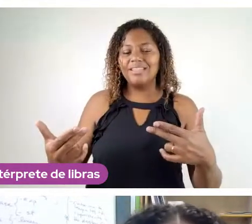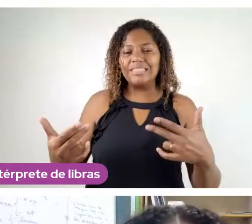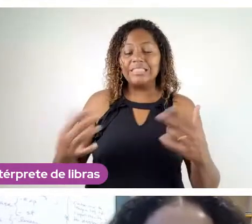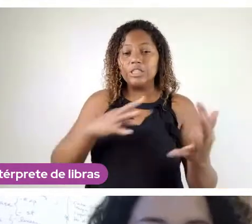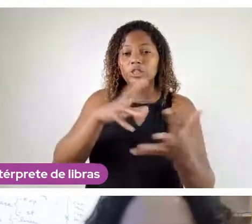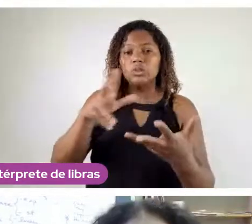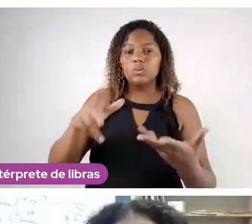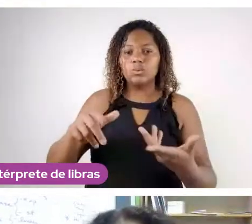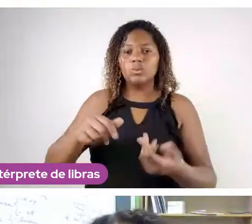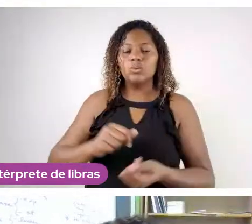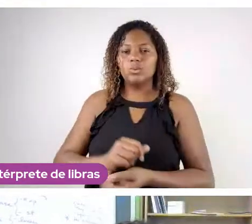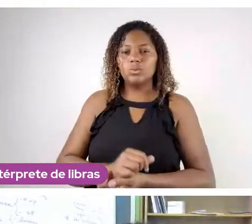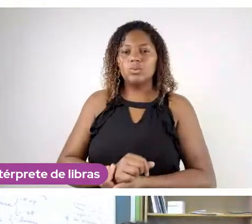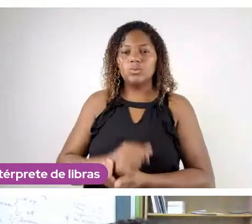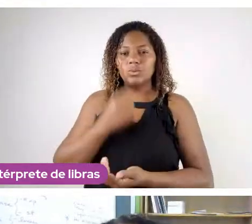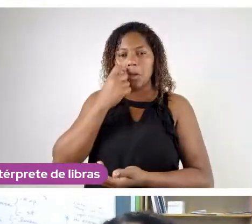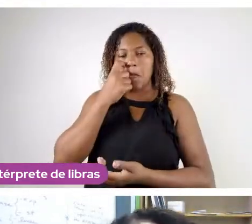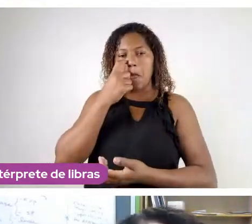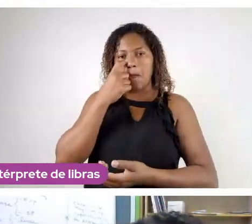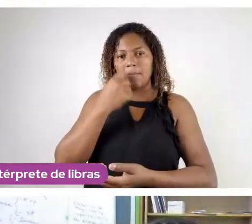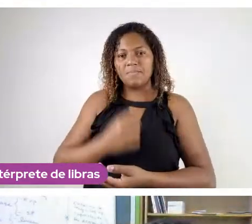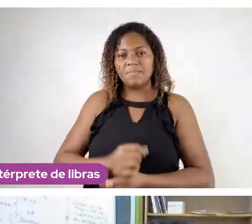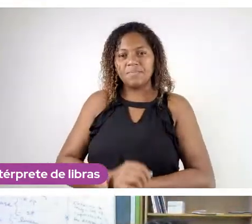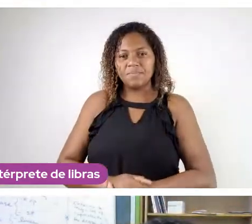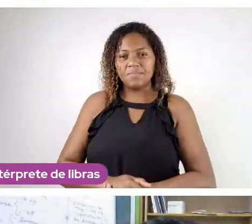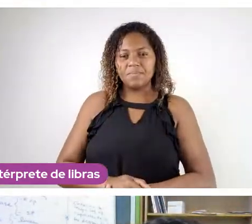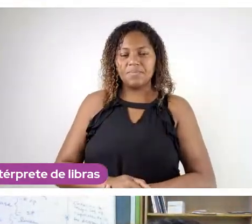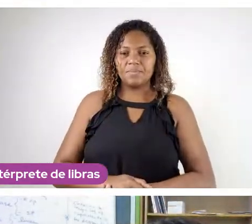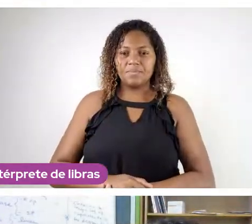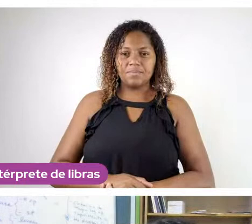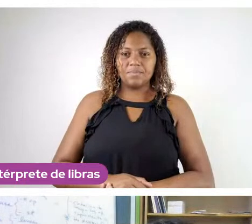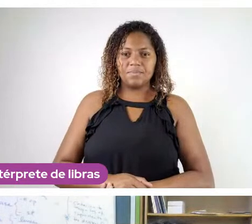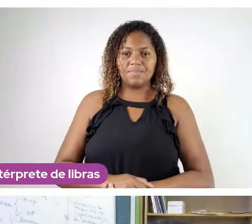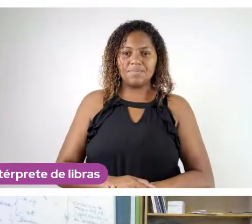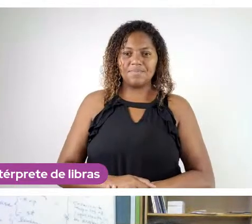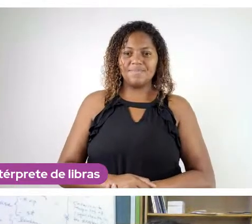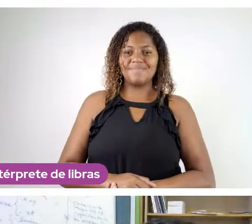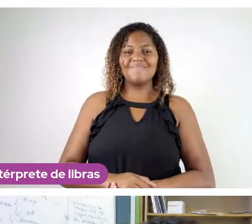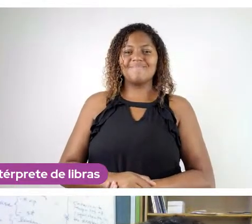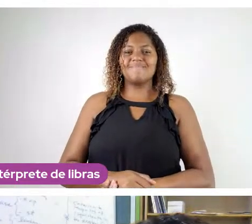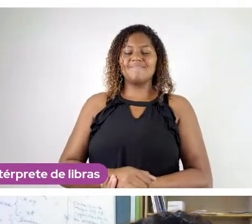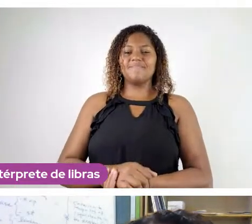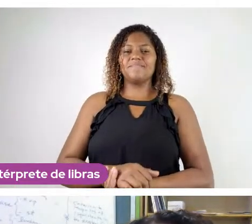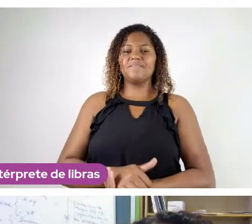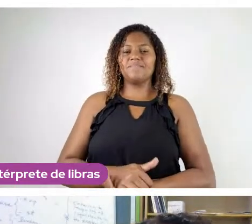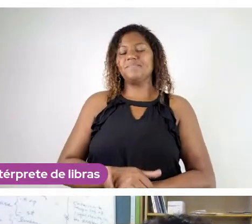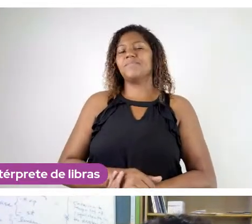egoísta, empezar a cuidarlo por nuestra propia salud y bienestar.